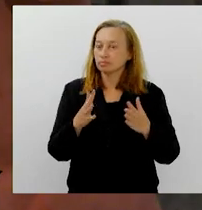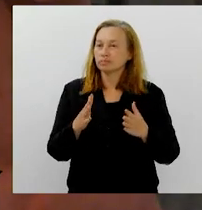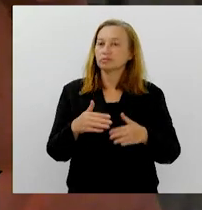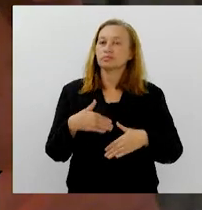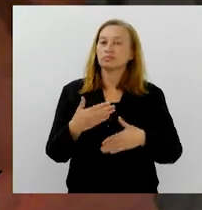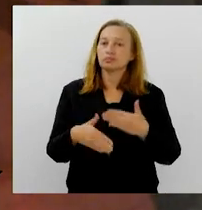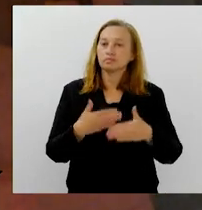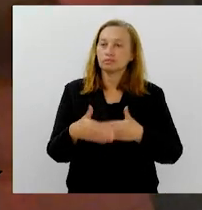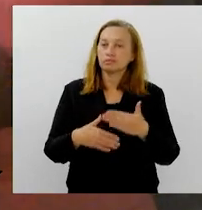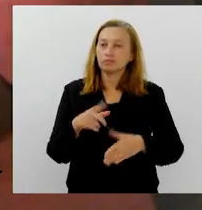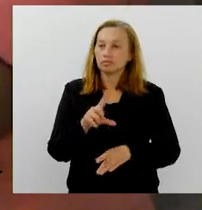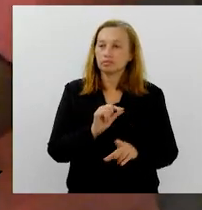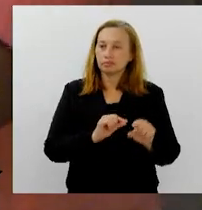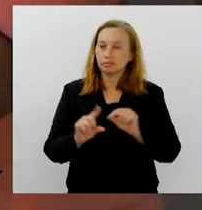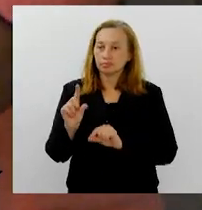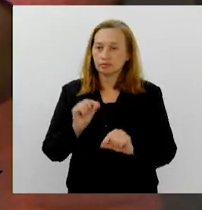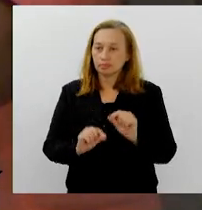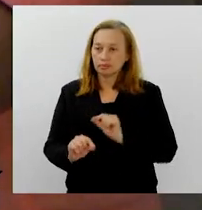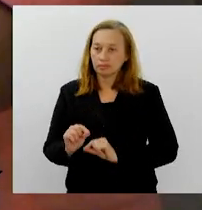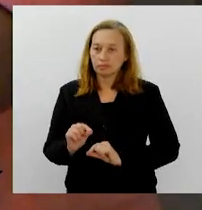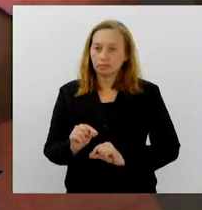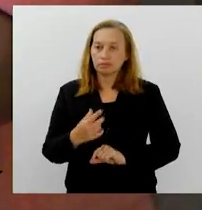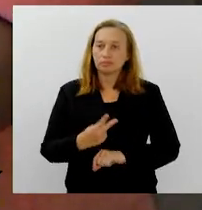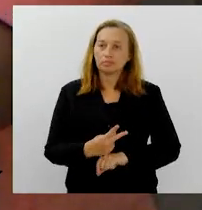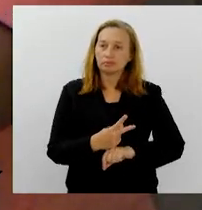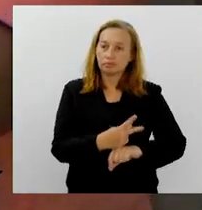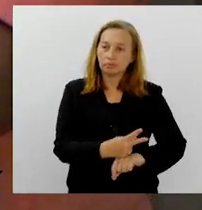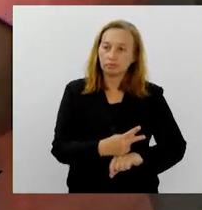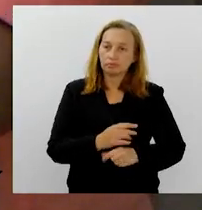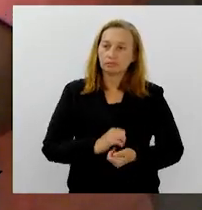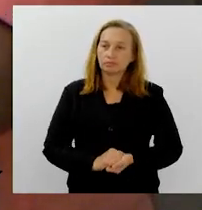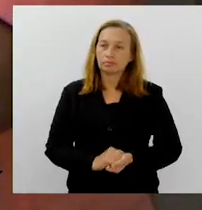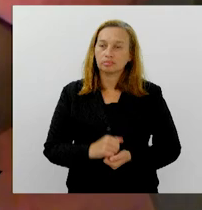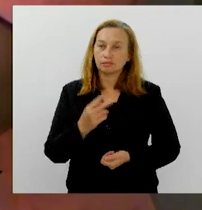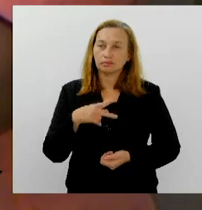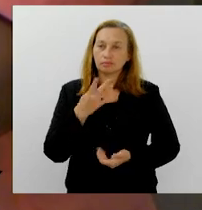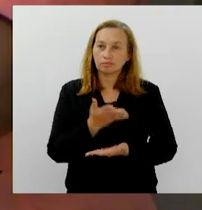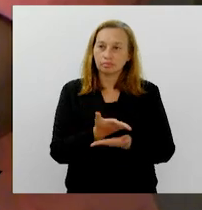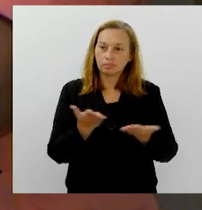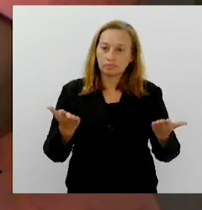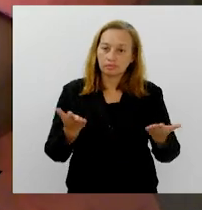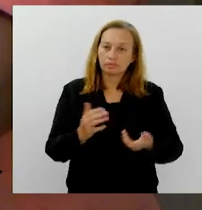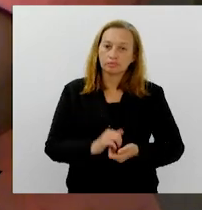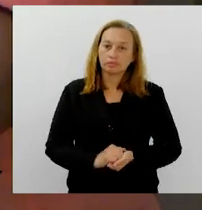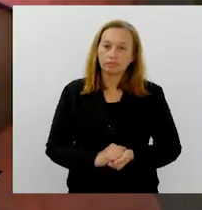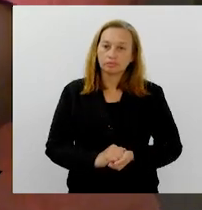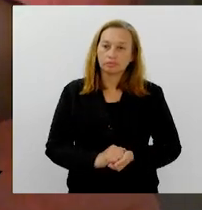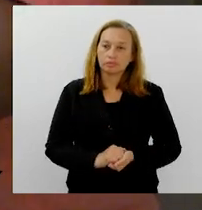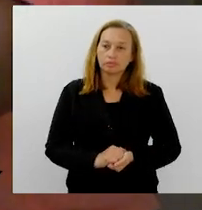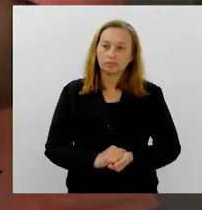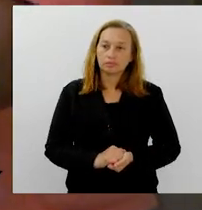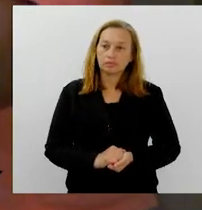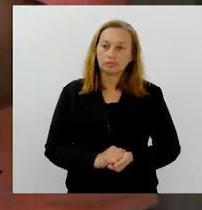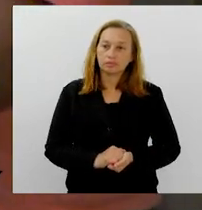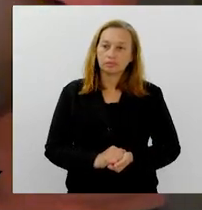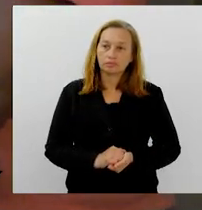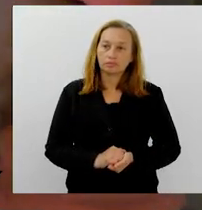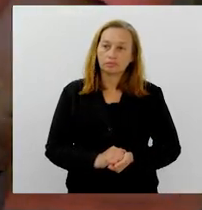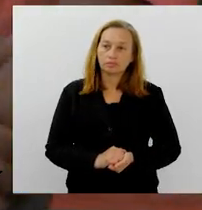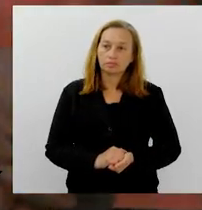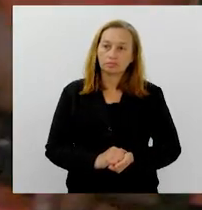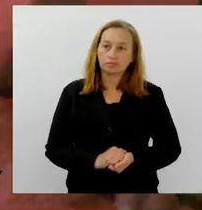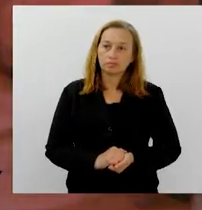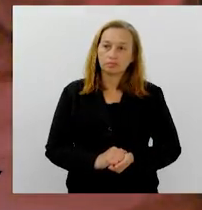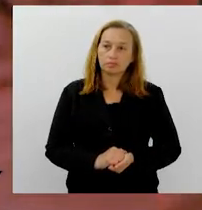processo seletivo, a essa premiação, e dizer para todos vocês, né, para que a gente... que